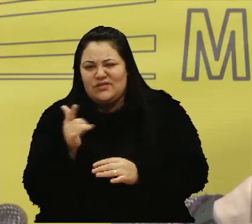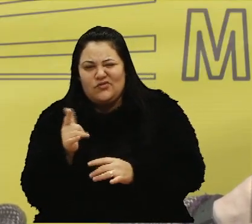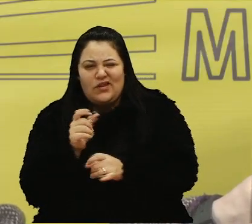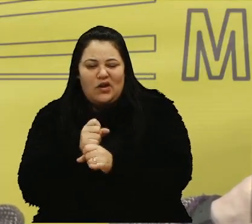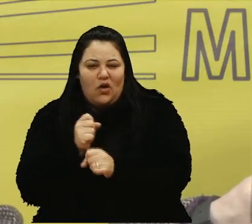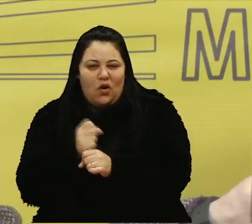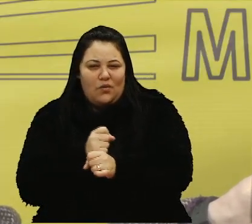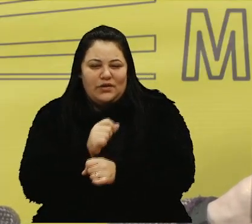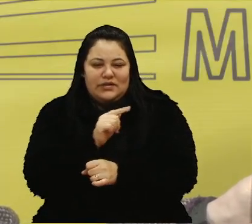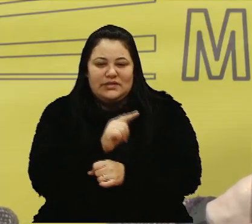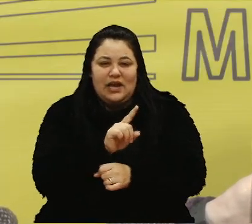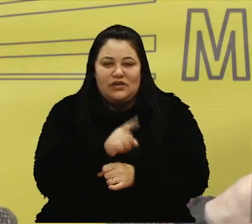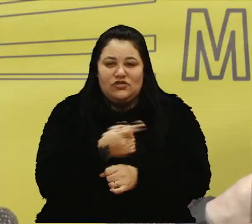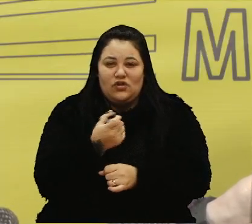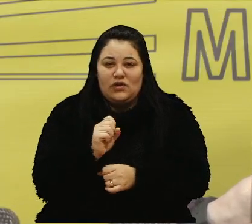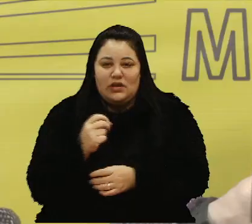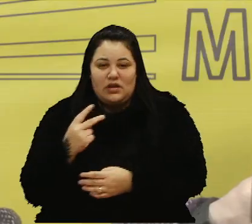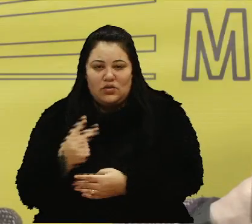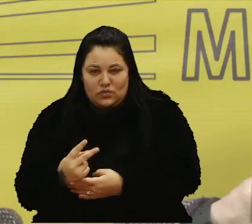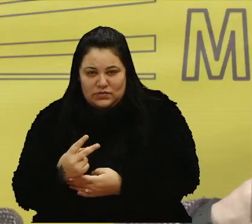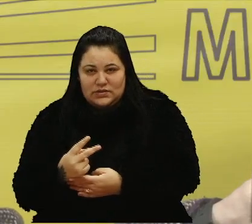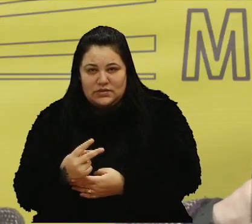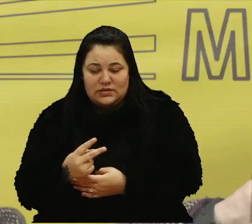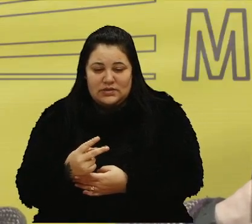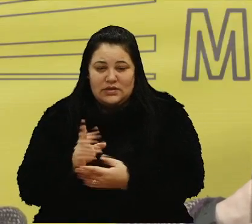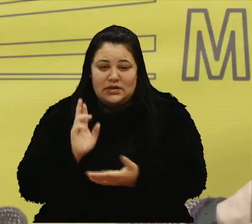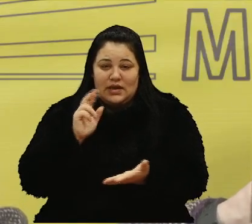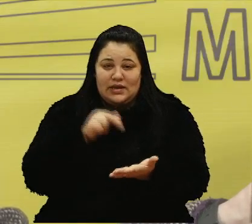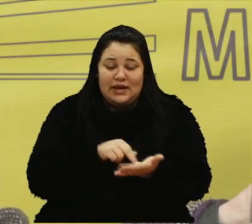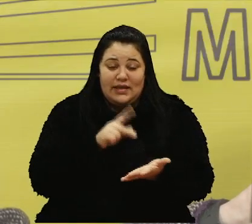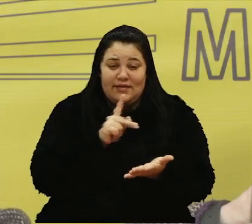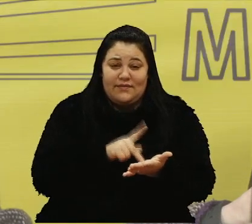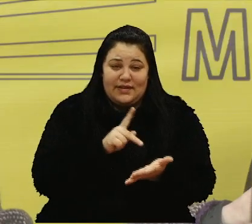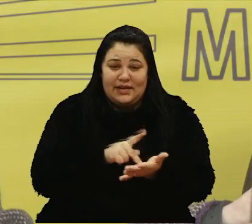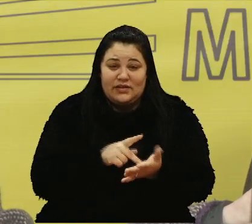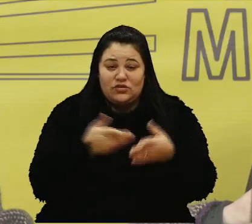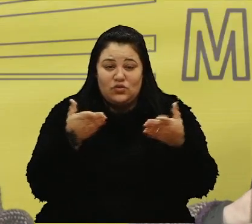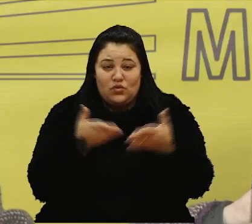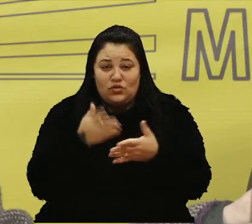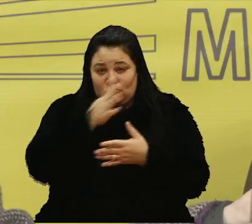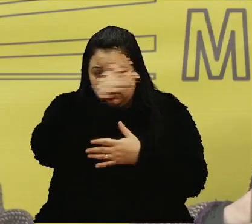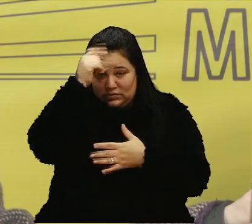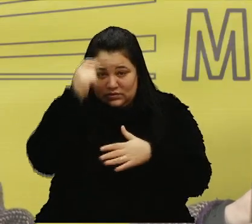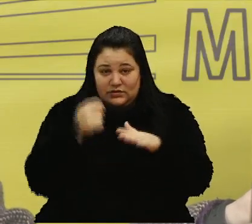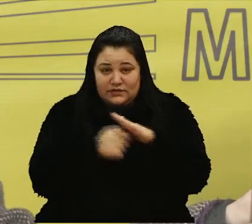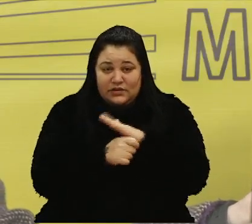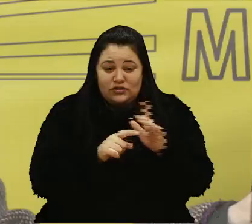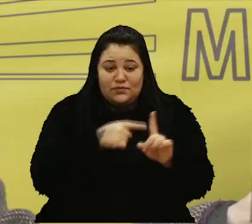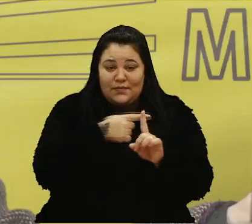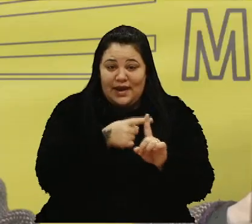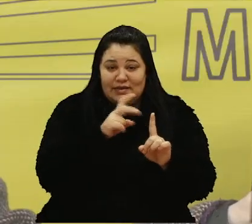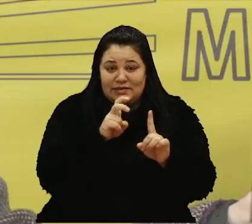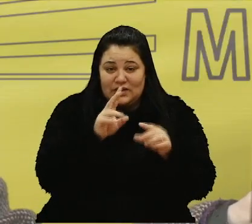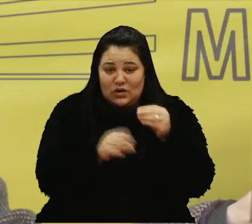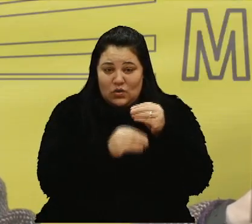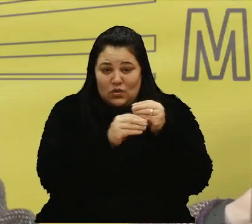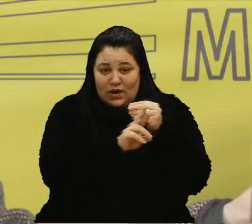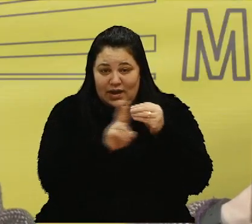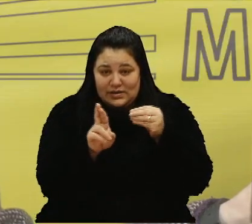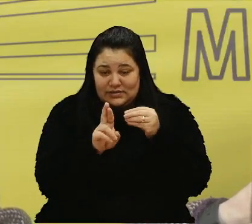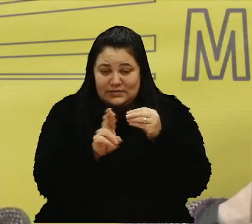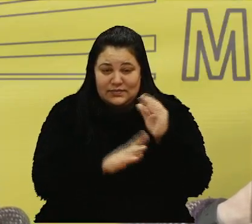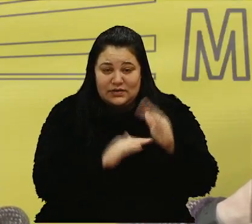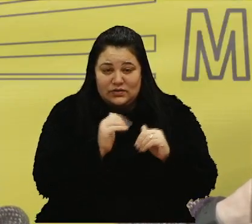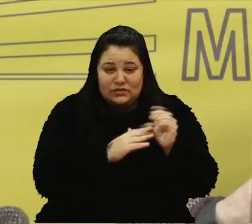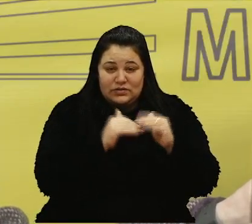em R$ 7,82. E, na realidade, hoje o município investe mais R$ 5 para a construção das estações